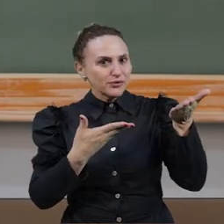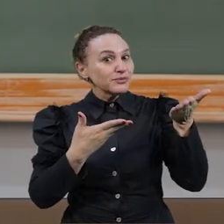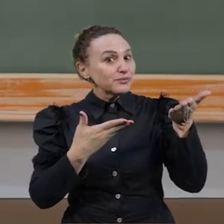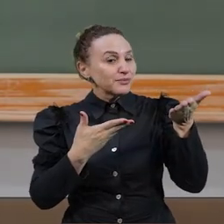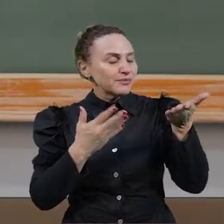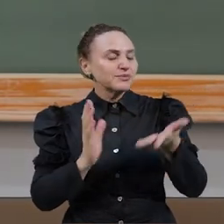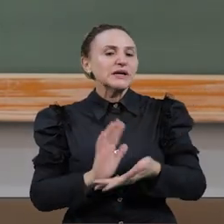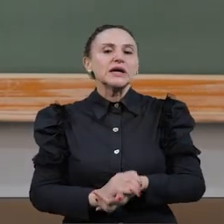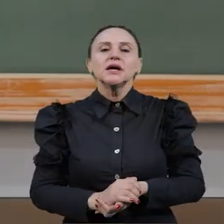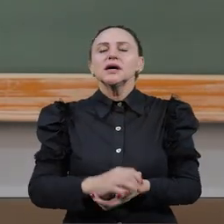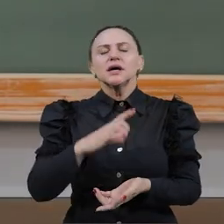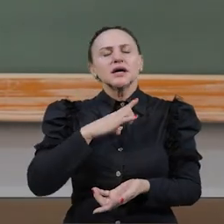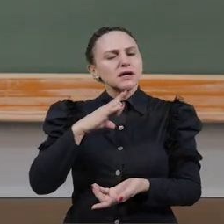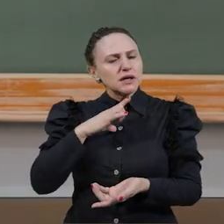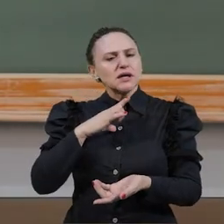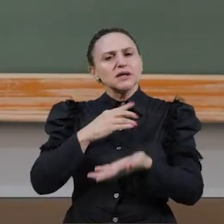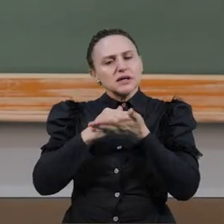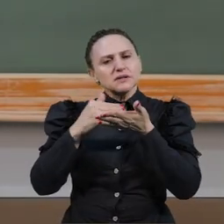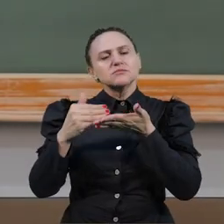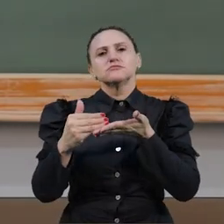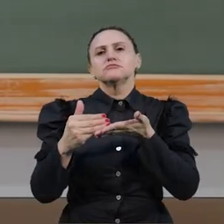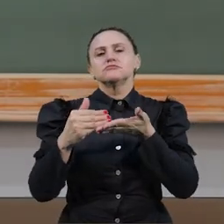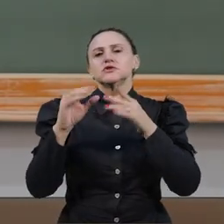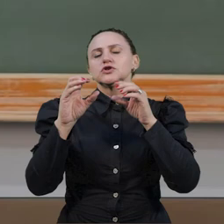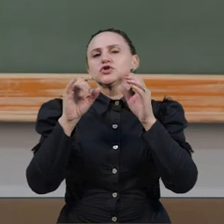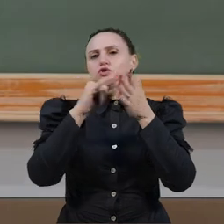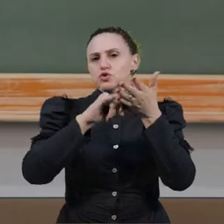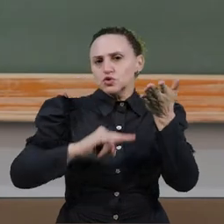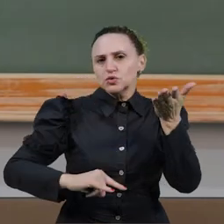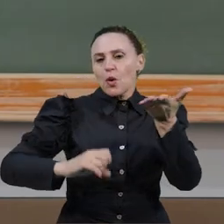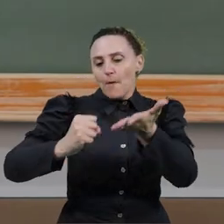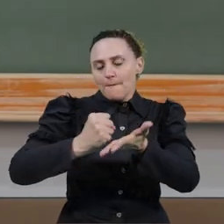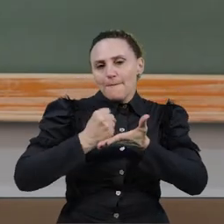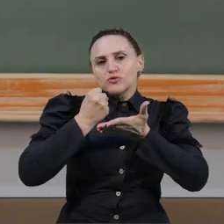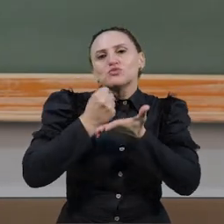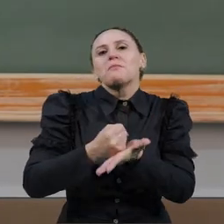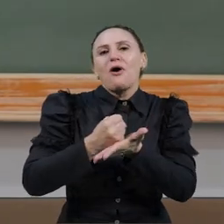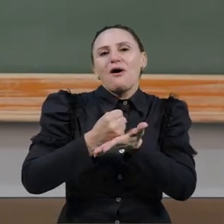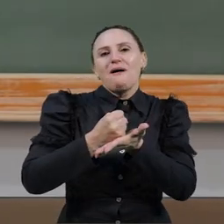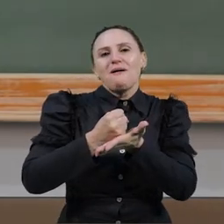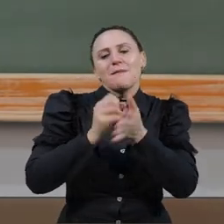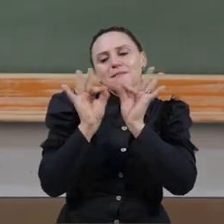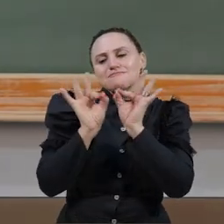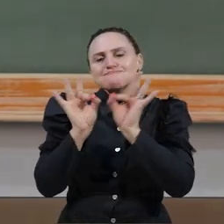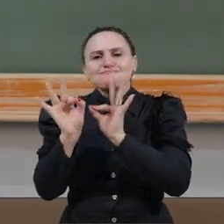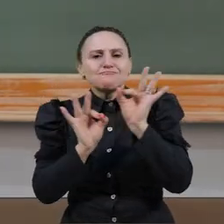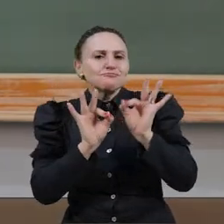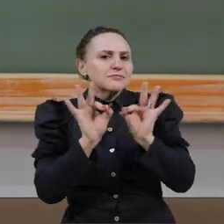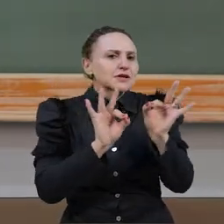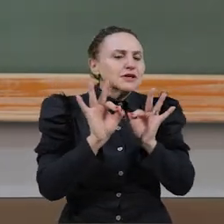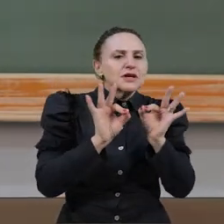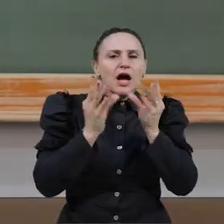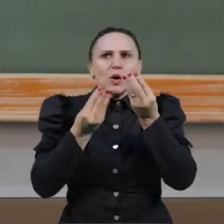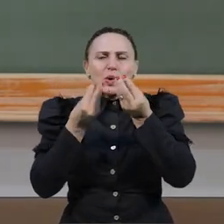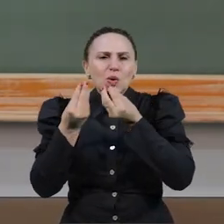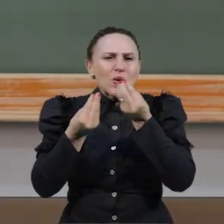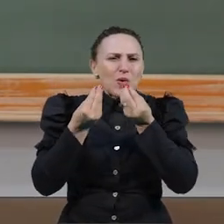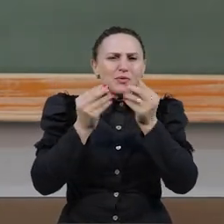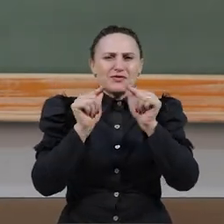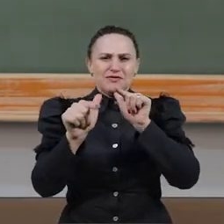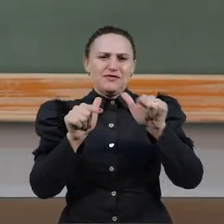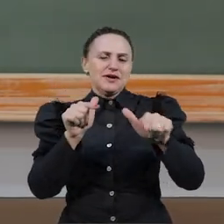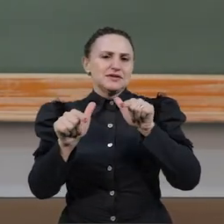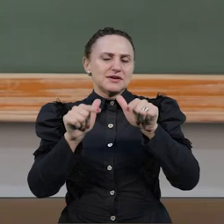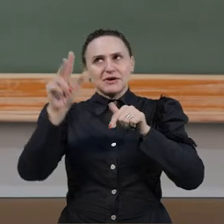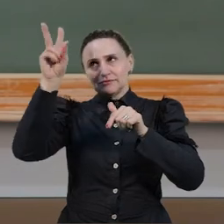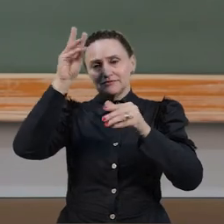escola tem como princípios esses documentos Como suporte para organização do que se trabalhar dentro das disciplinas de